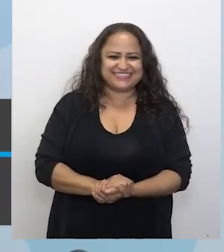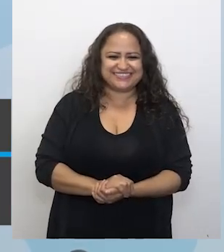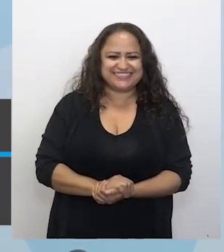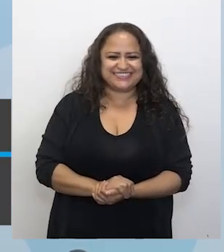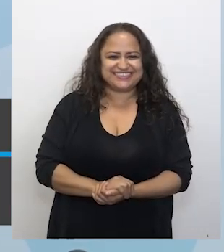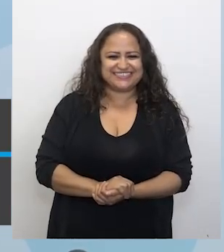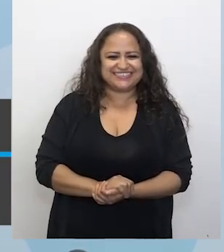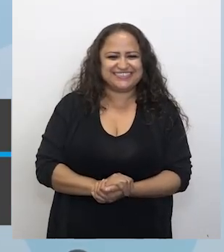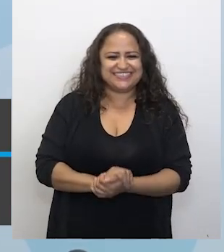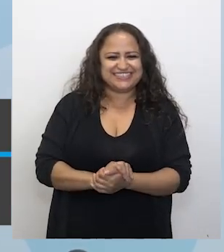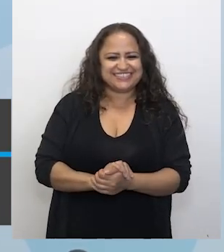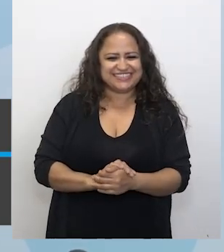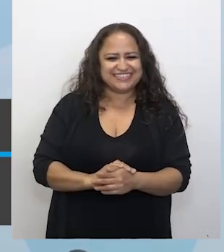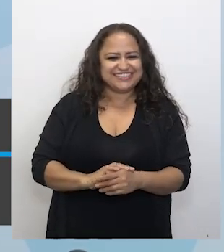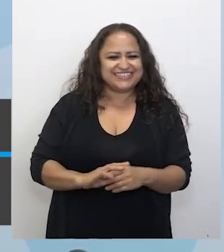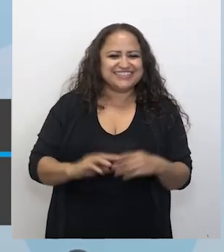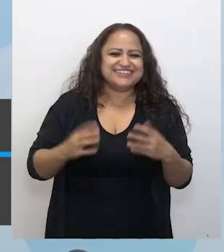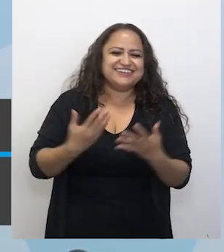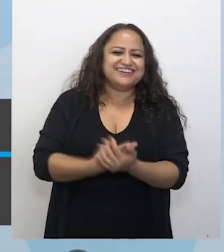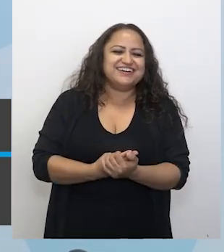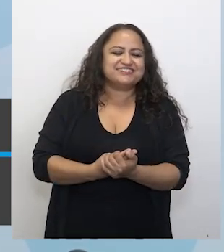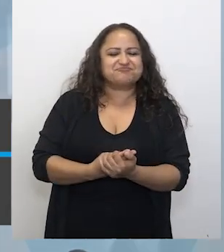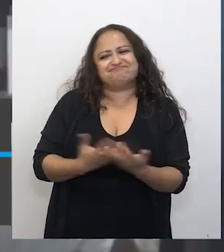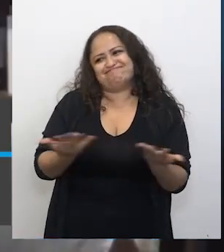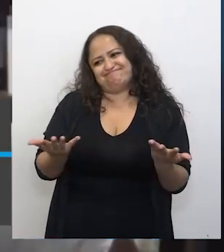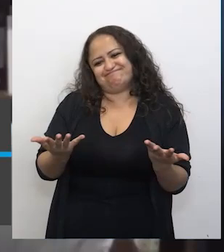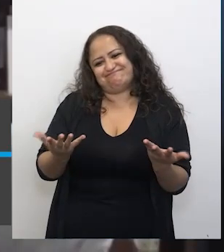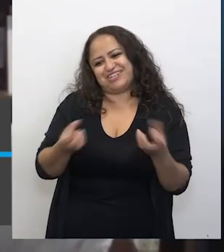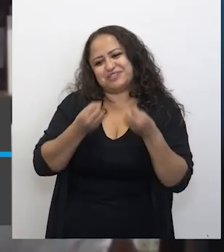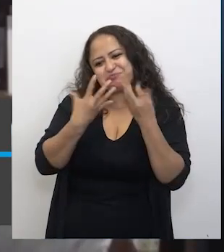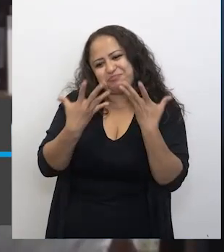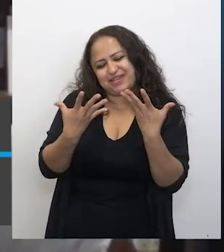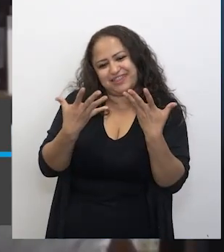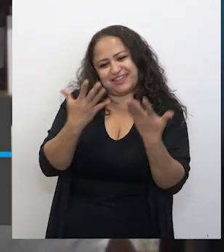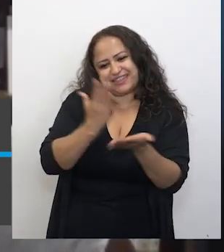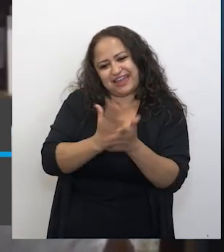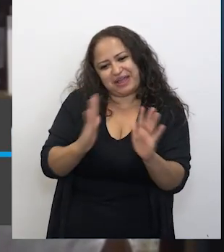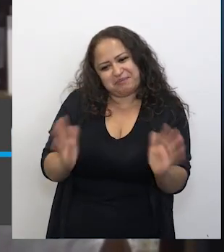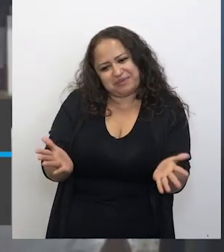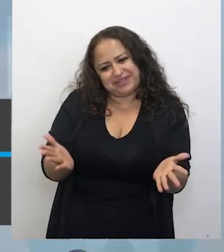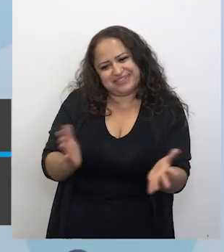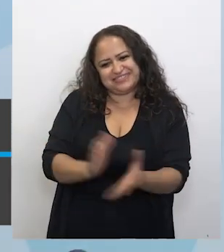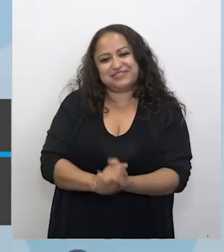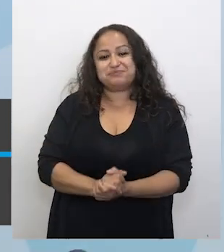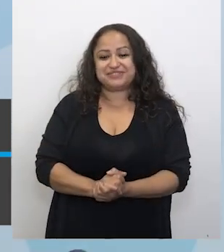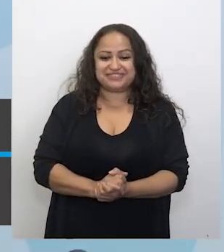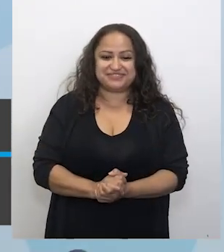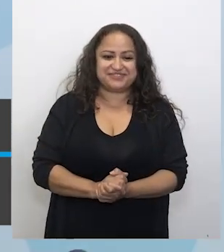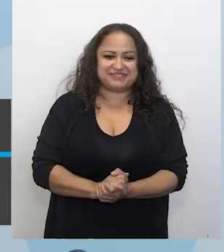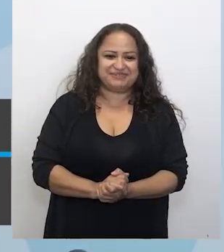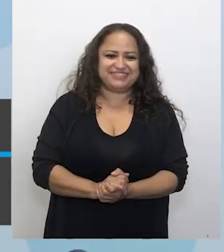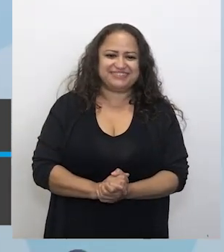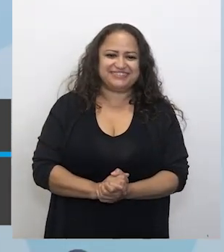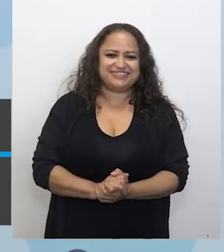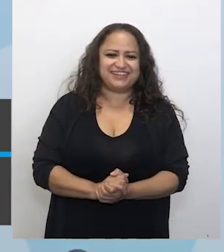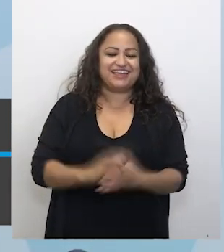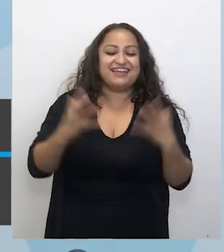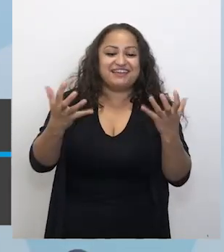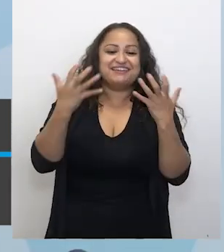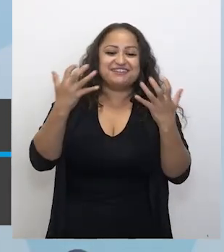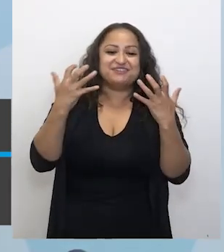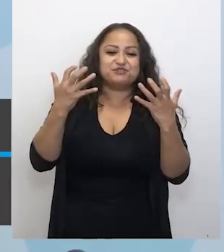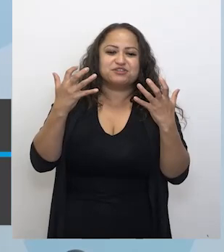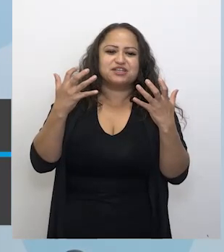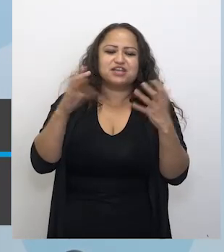Pena que o tempo é pouco, né? É uma Mas pena, é uma pena. vamos aprofundar, vamos continuar caminhando. Vamos juntos. Eu queria só